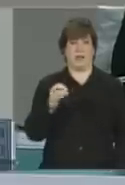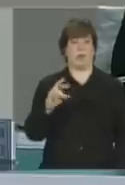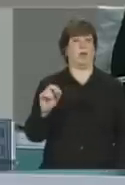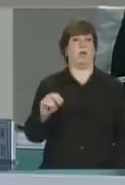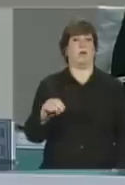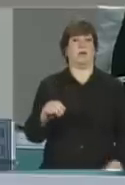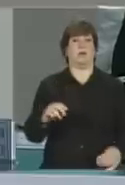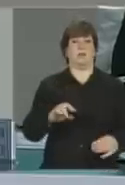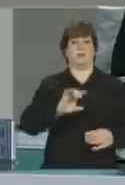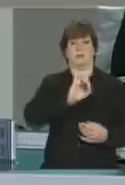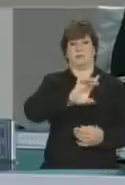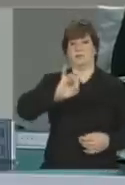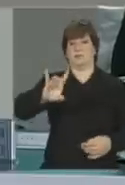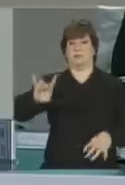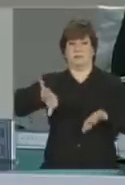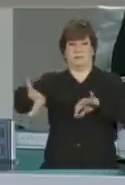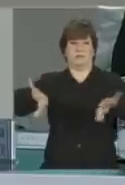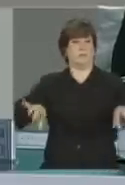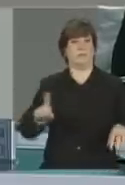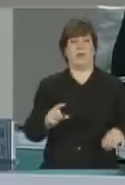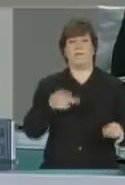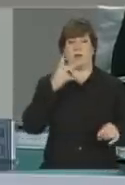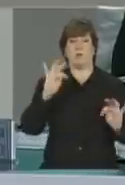nós falamos tudo junto.